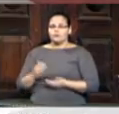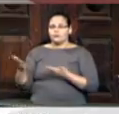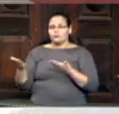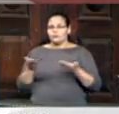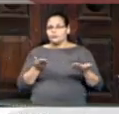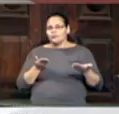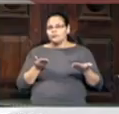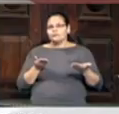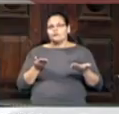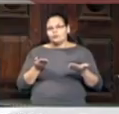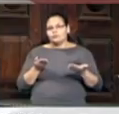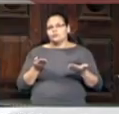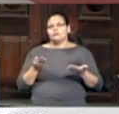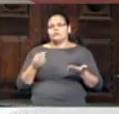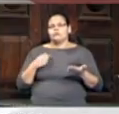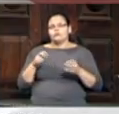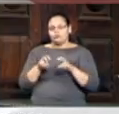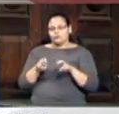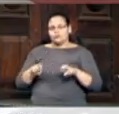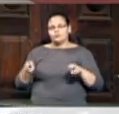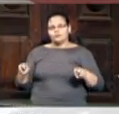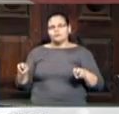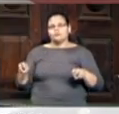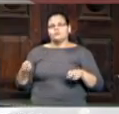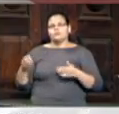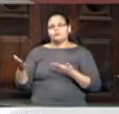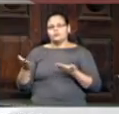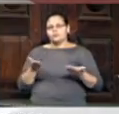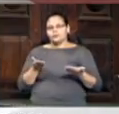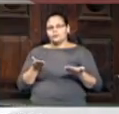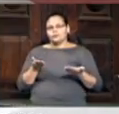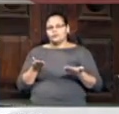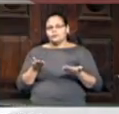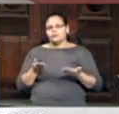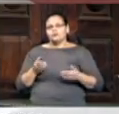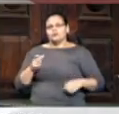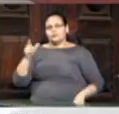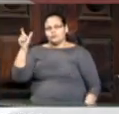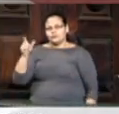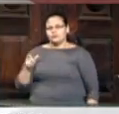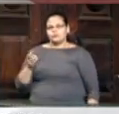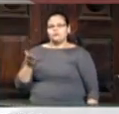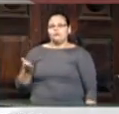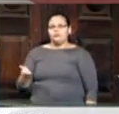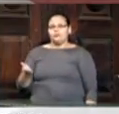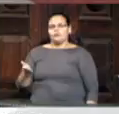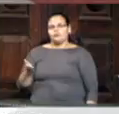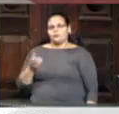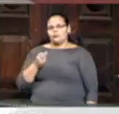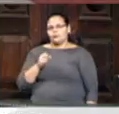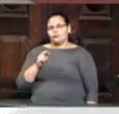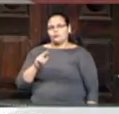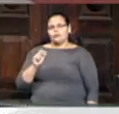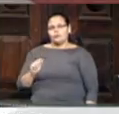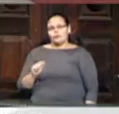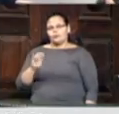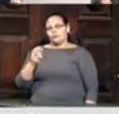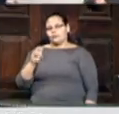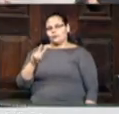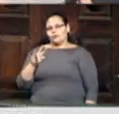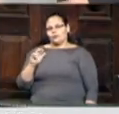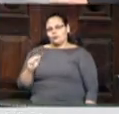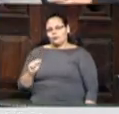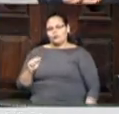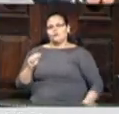Convido ainda para compor esta mesa de honra a excelentíssima senhora Eva Dores